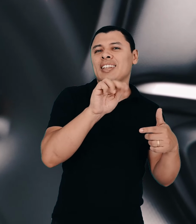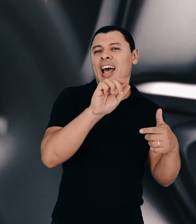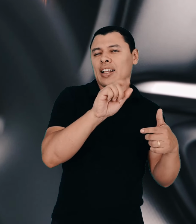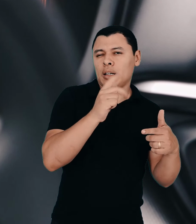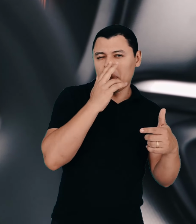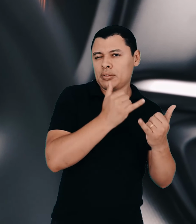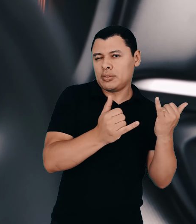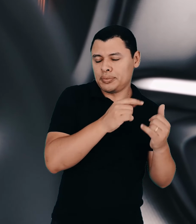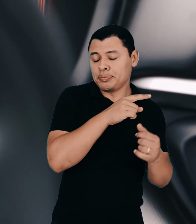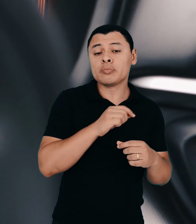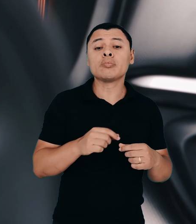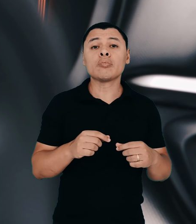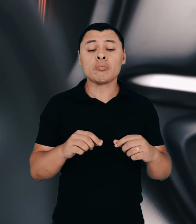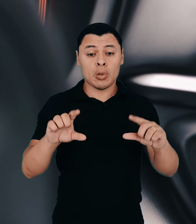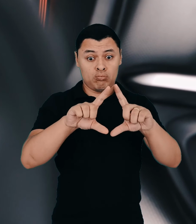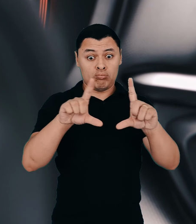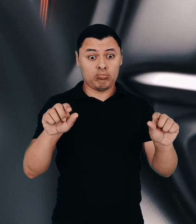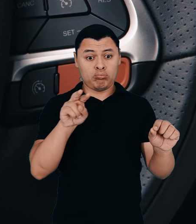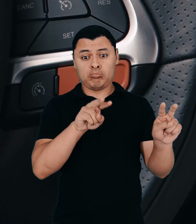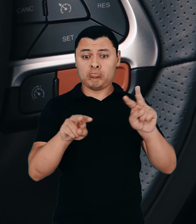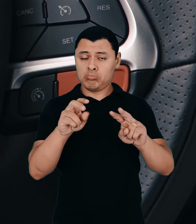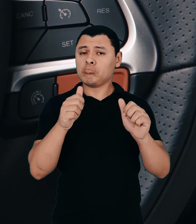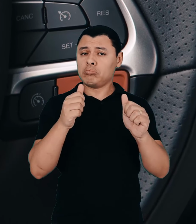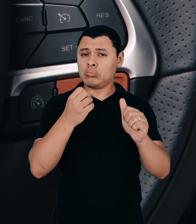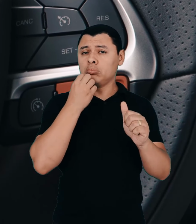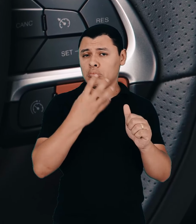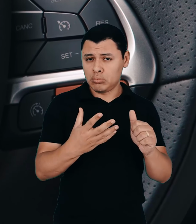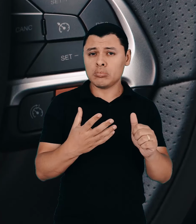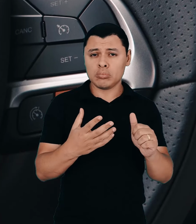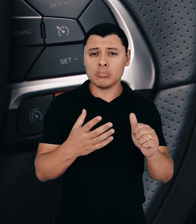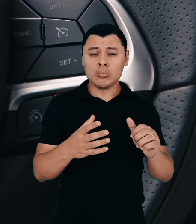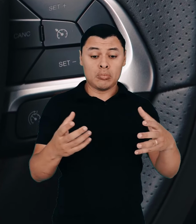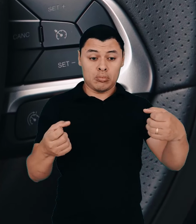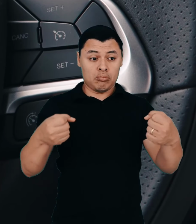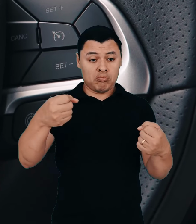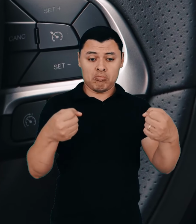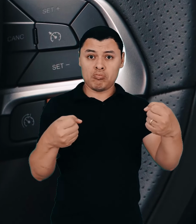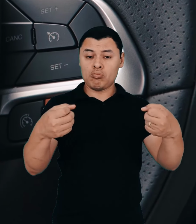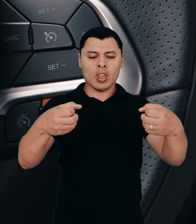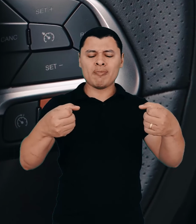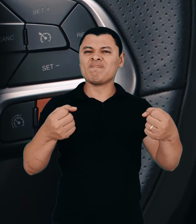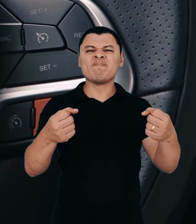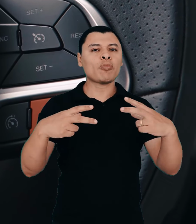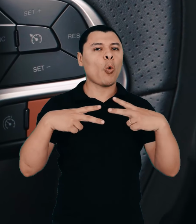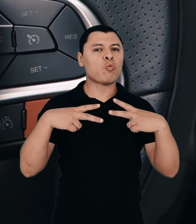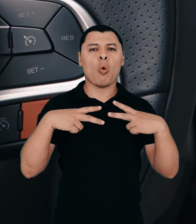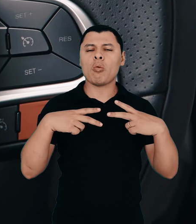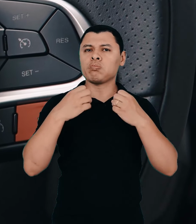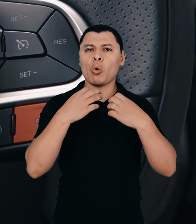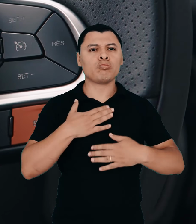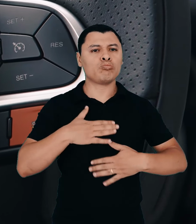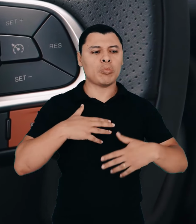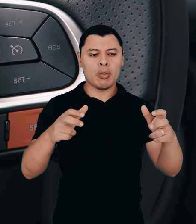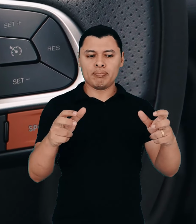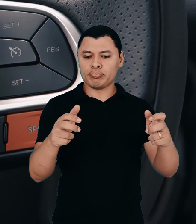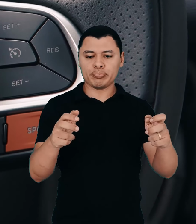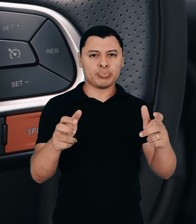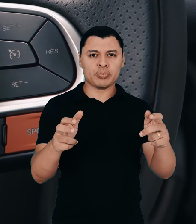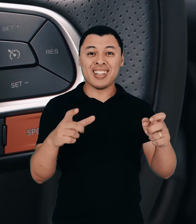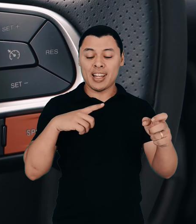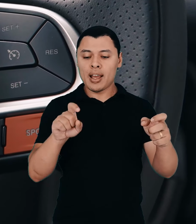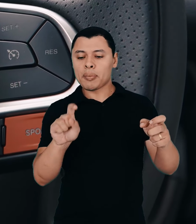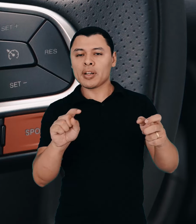é uma qualidade percebida bacana, assim, em termos de design, principalmente volante, ergonomia excelente, volante multifuncional com uma tecla Sport